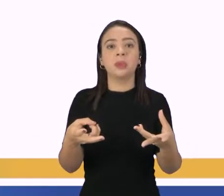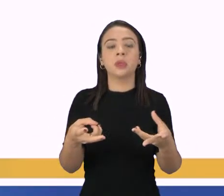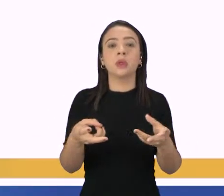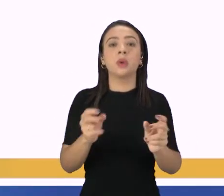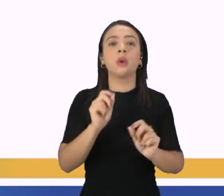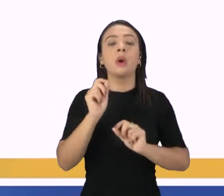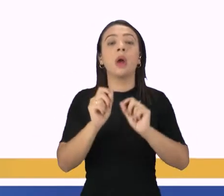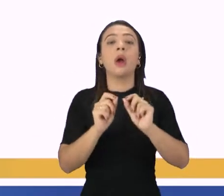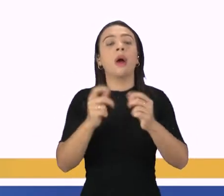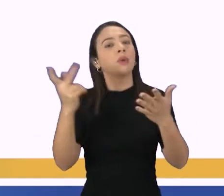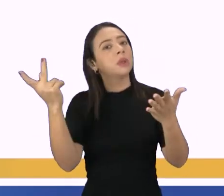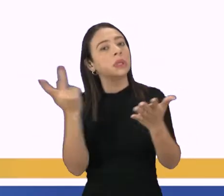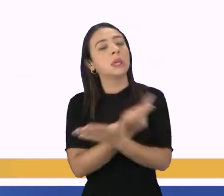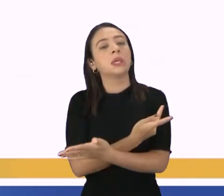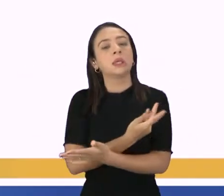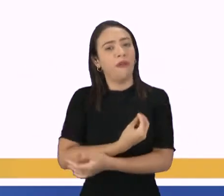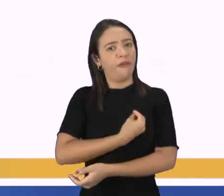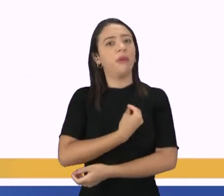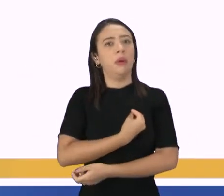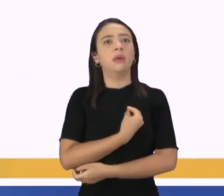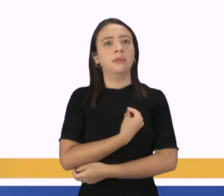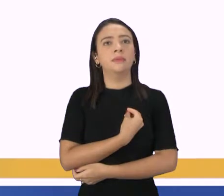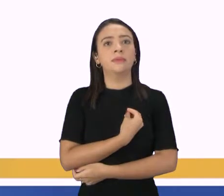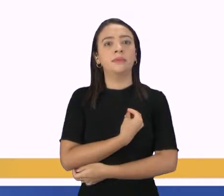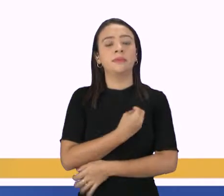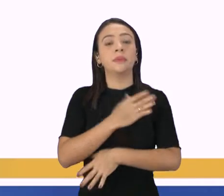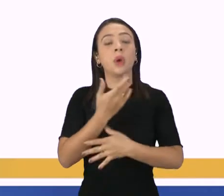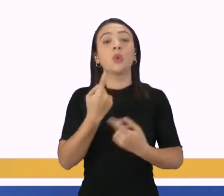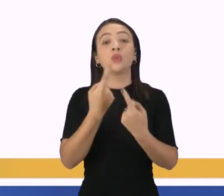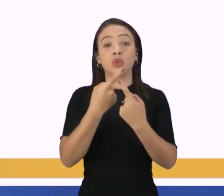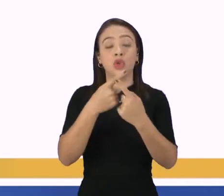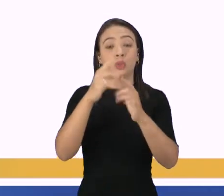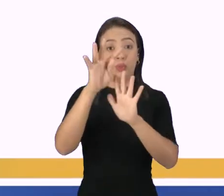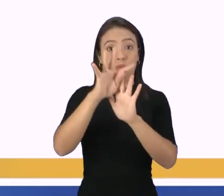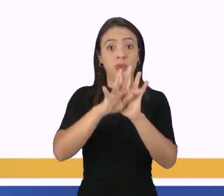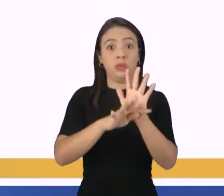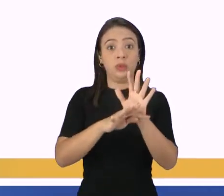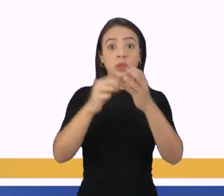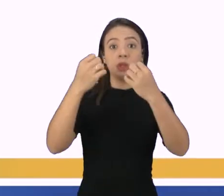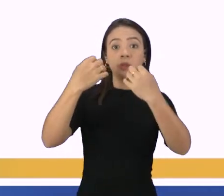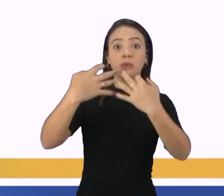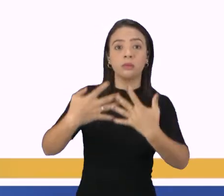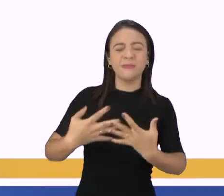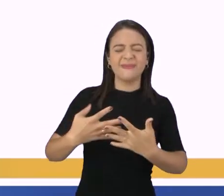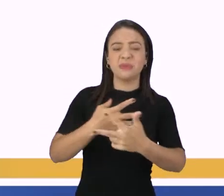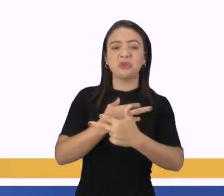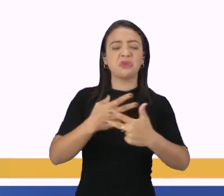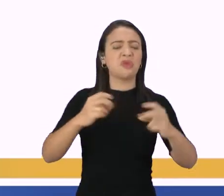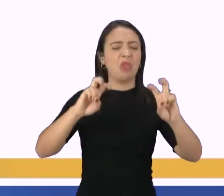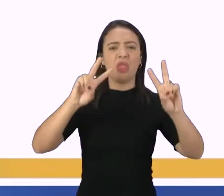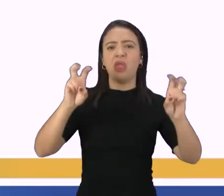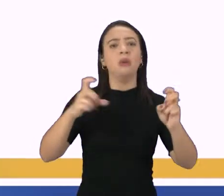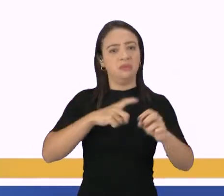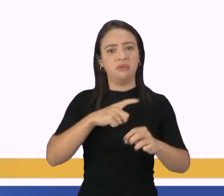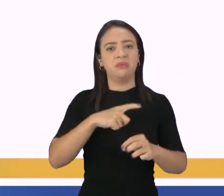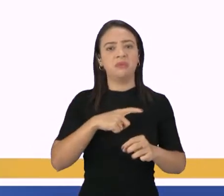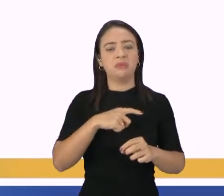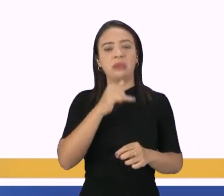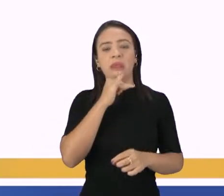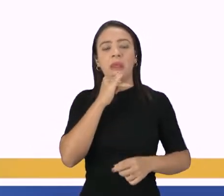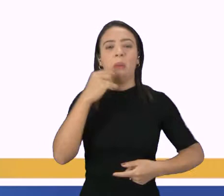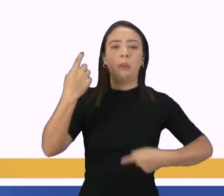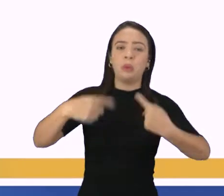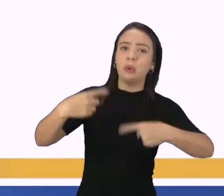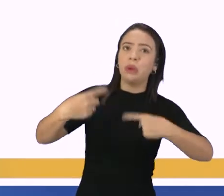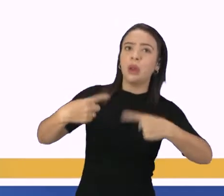geralmente acontecimentos do dia. Esse tipo textual vai tratar dos mais diversos conteúdos, como